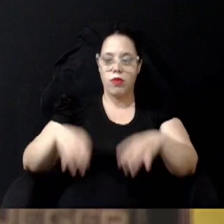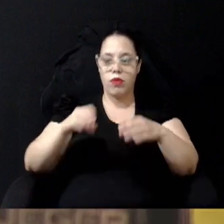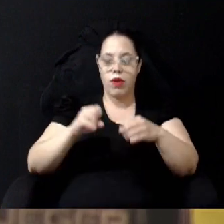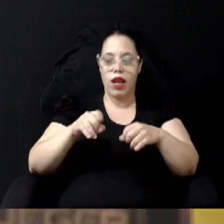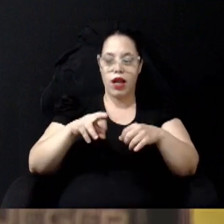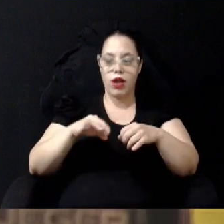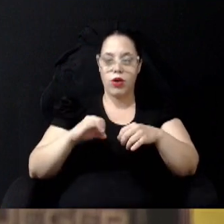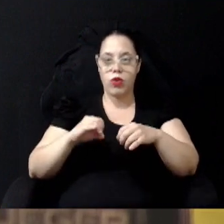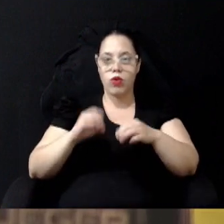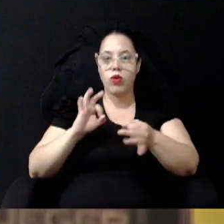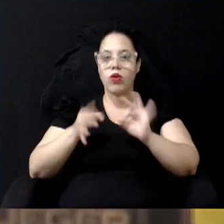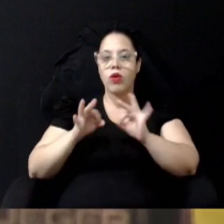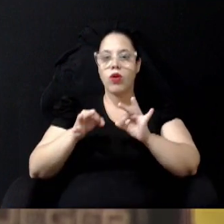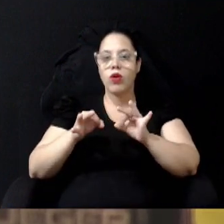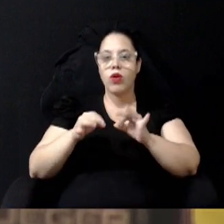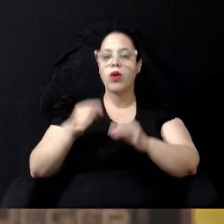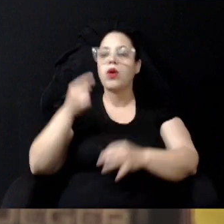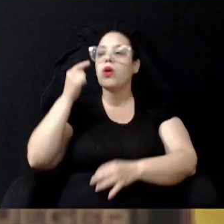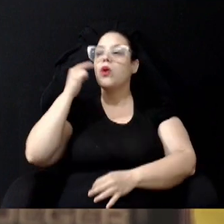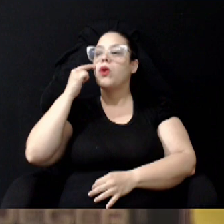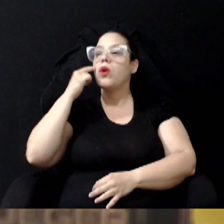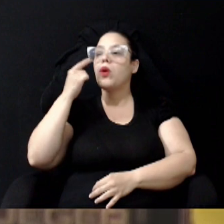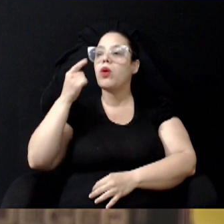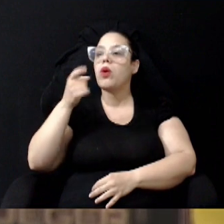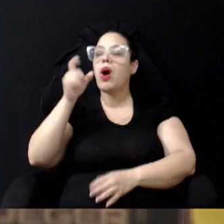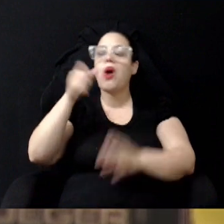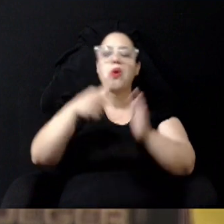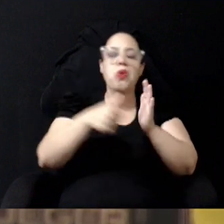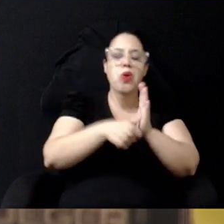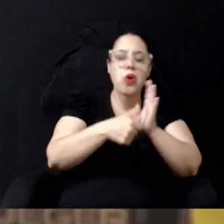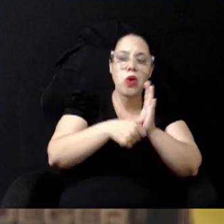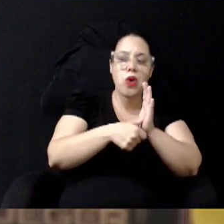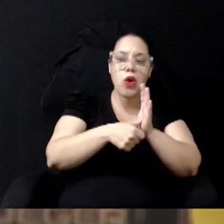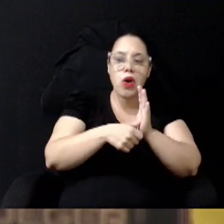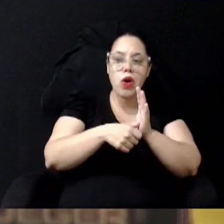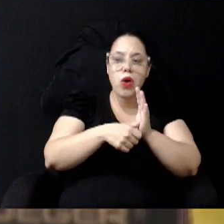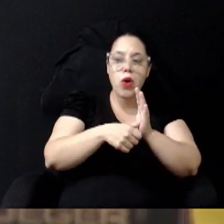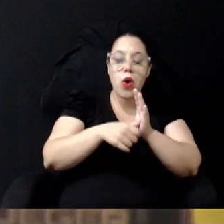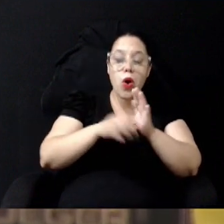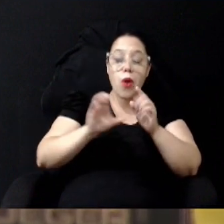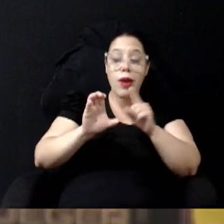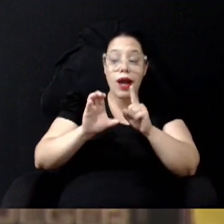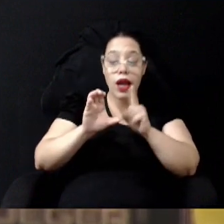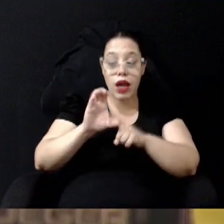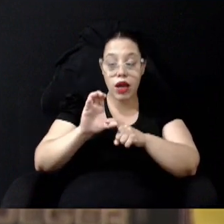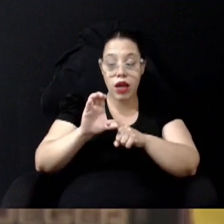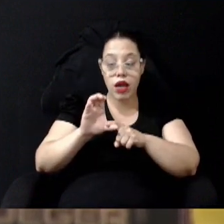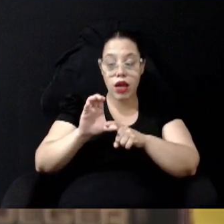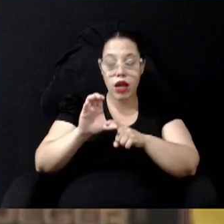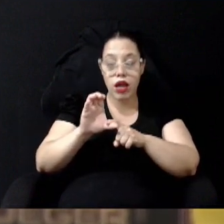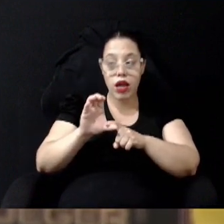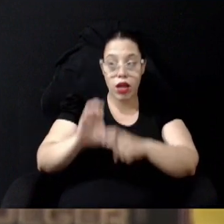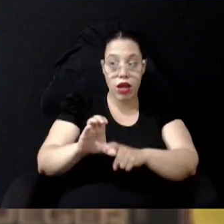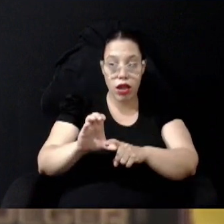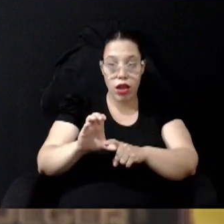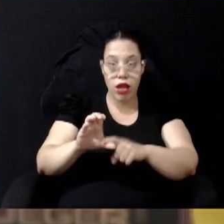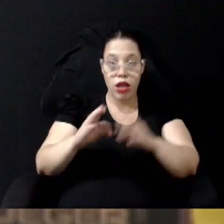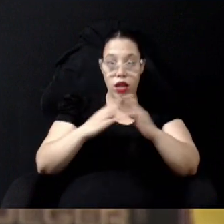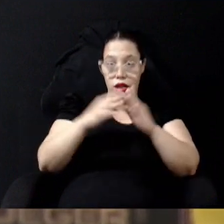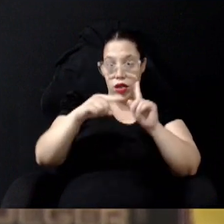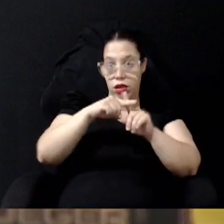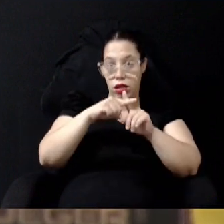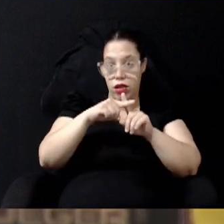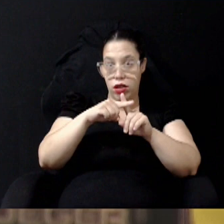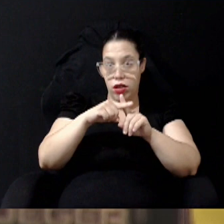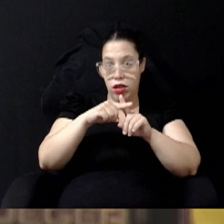assim: "Escuta, você tem algum documento sobre a catedral?" Ela disse assim: "Eu vou trazer o processo de